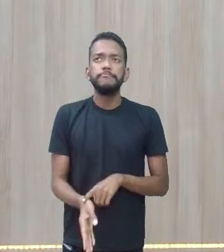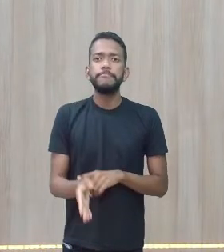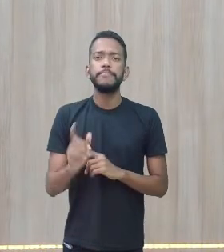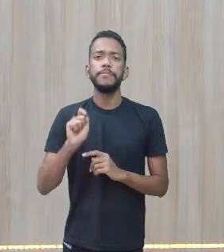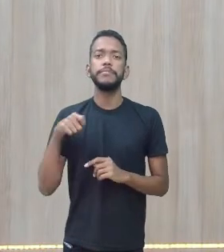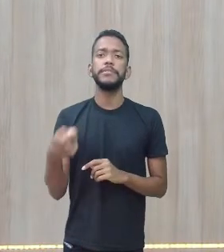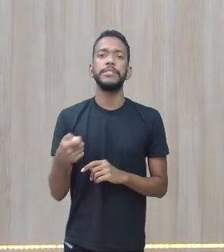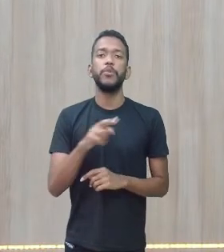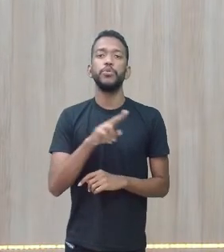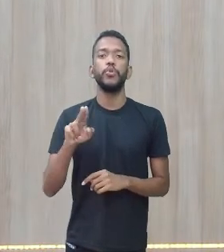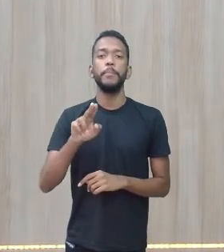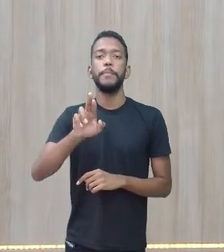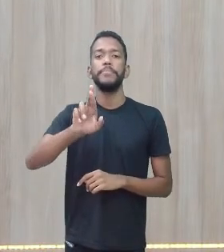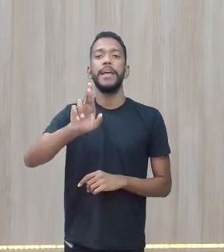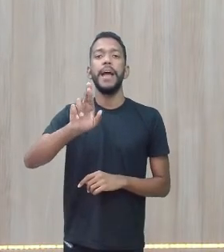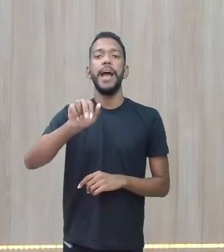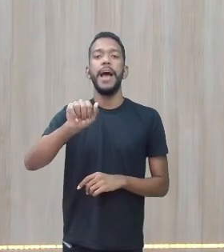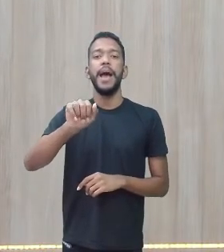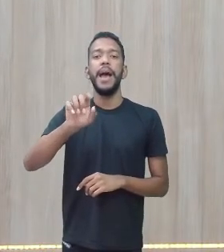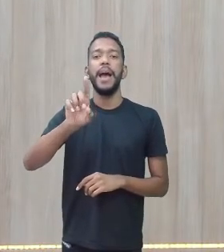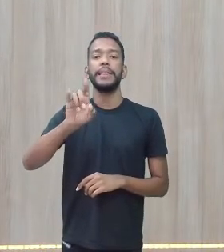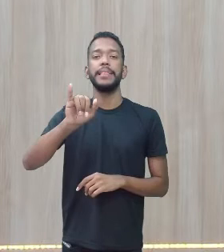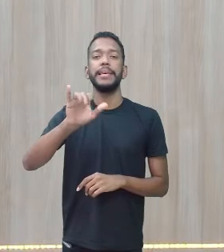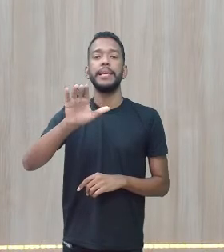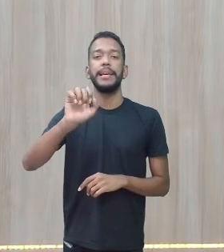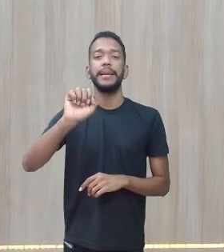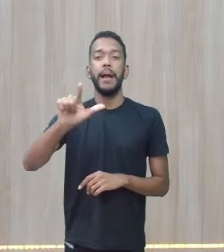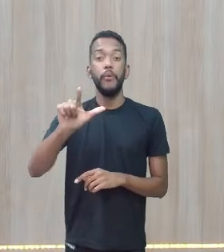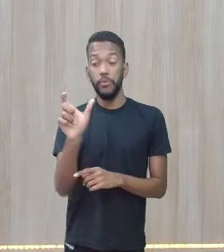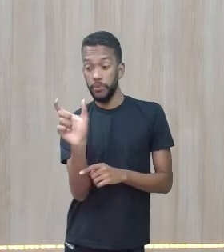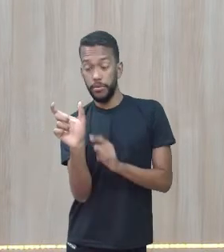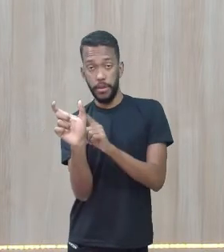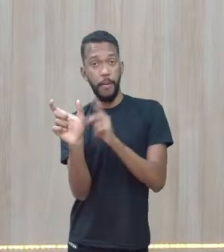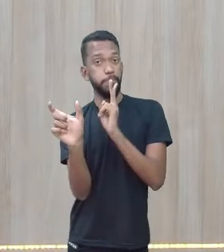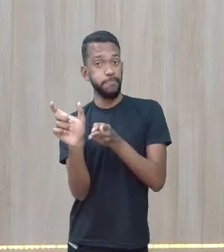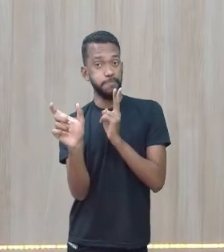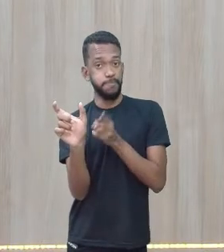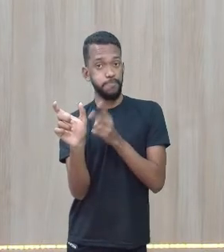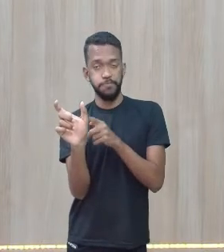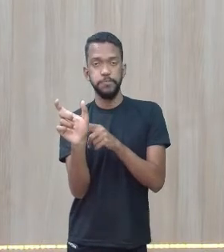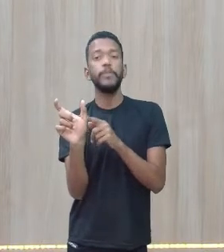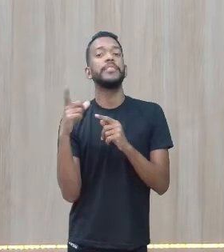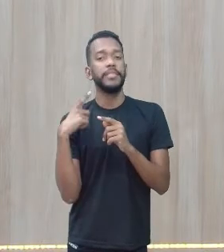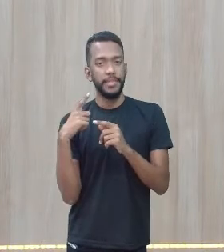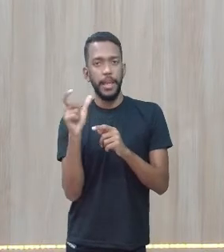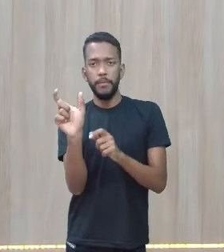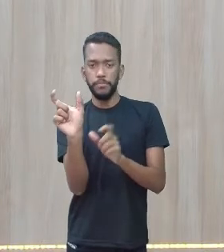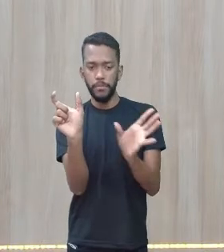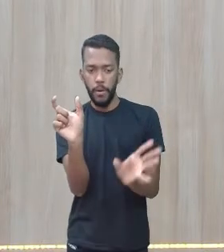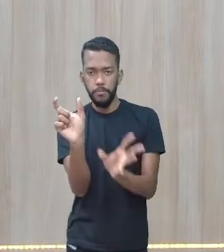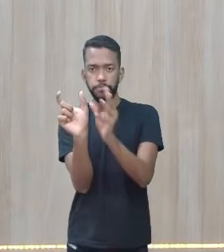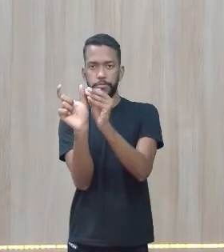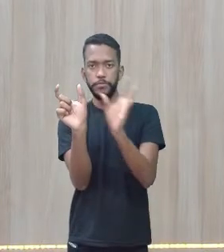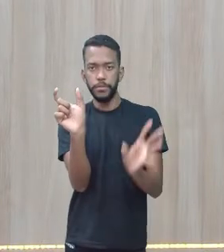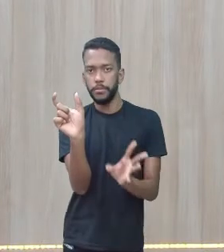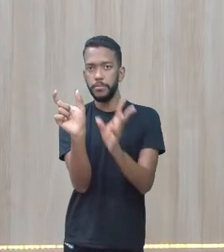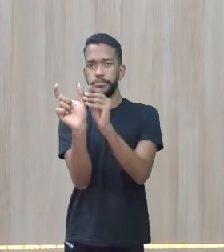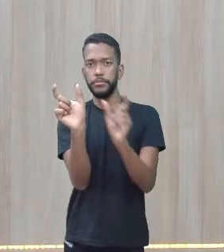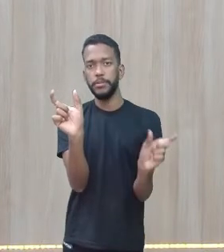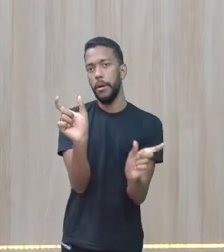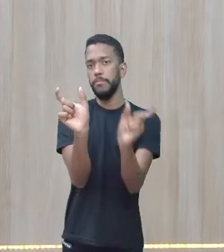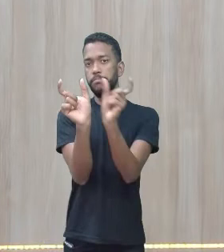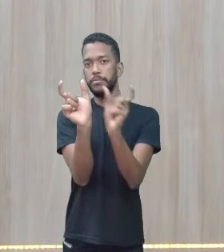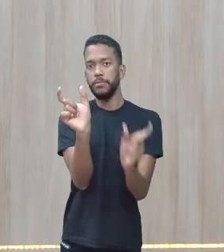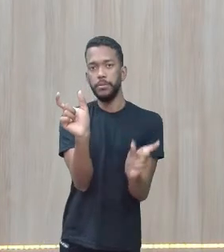de radical, a parte fixa, que tem outros elementos que se agrega a esta parte